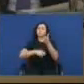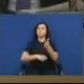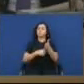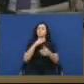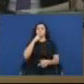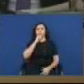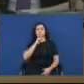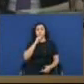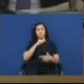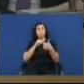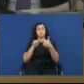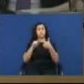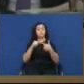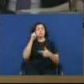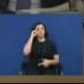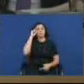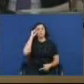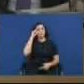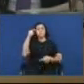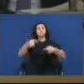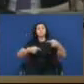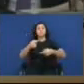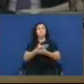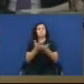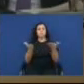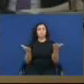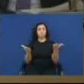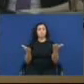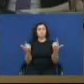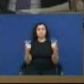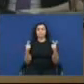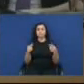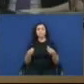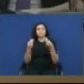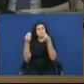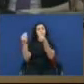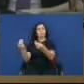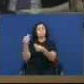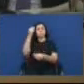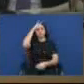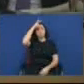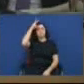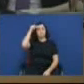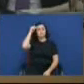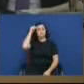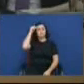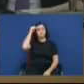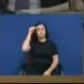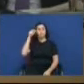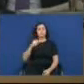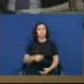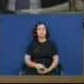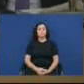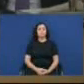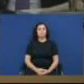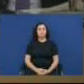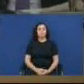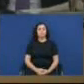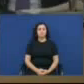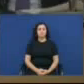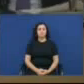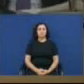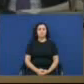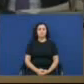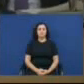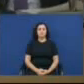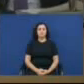são o vereador Raul e o vereador Farizani, está em discussão. Não havendo quem queira discutir, o requerimento vai será encaminhado ao